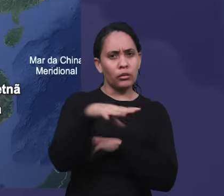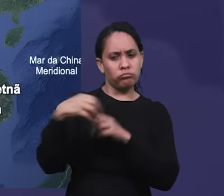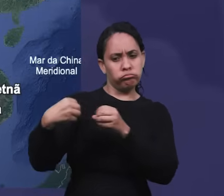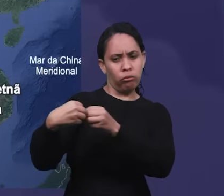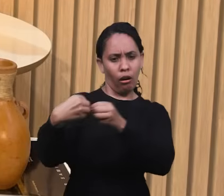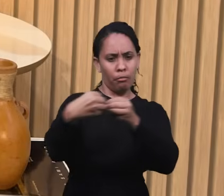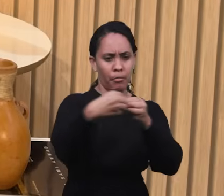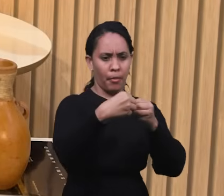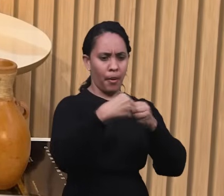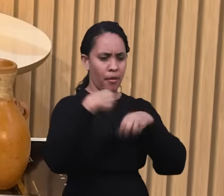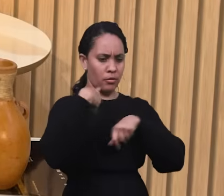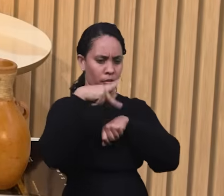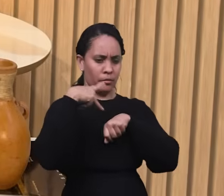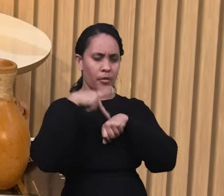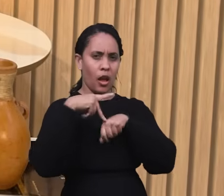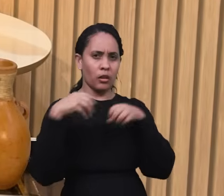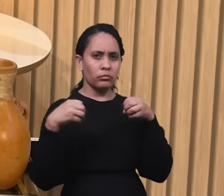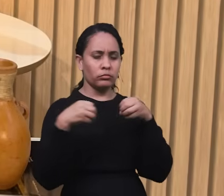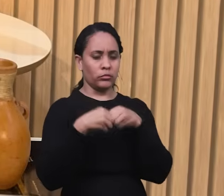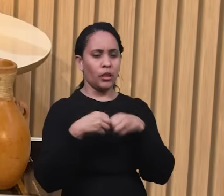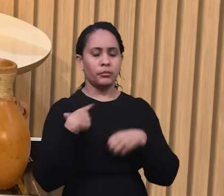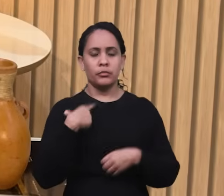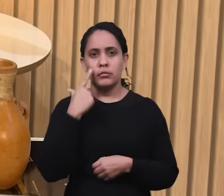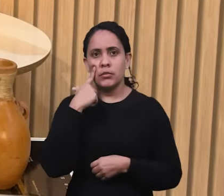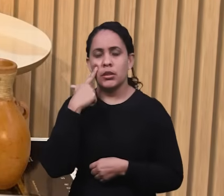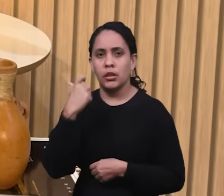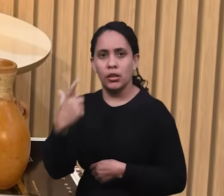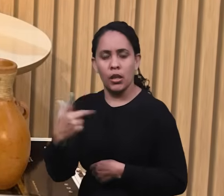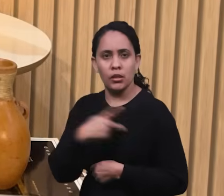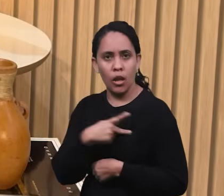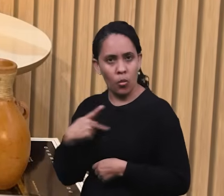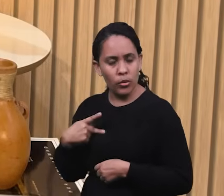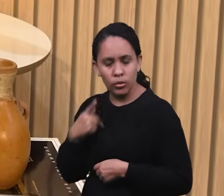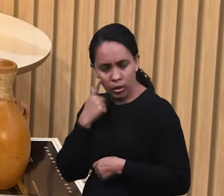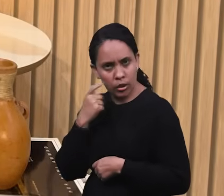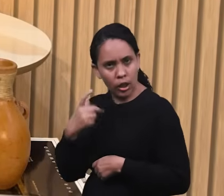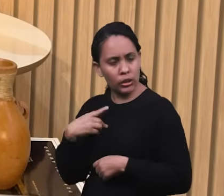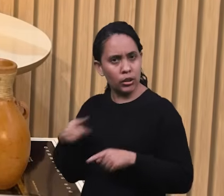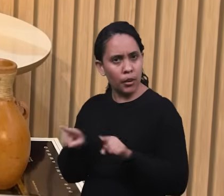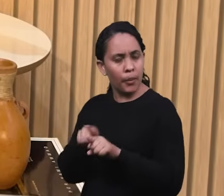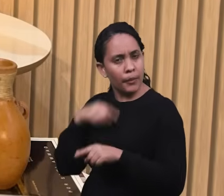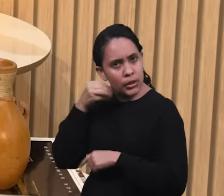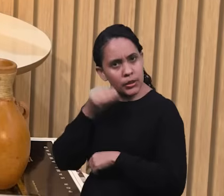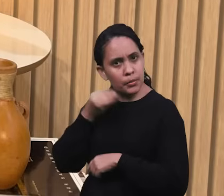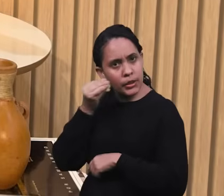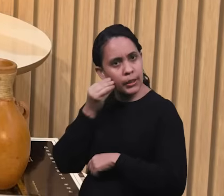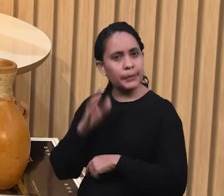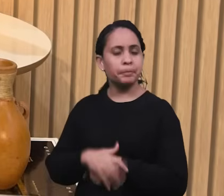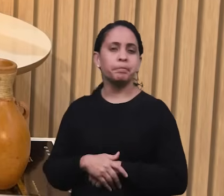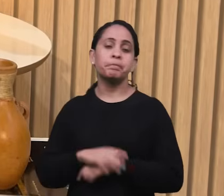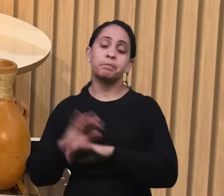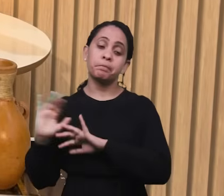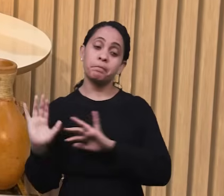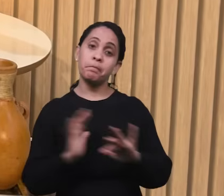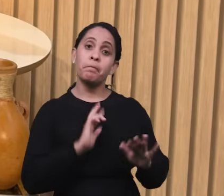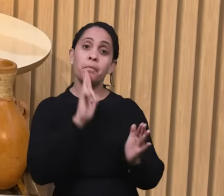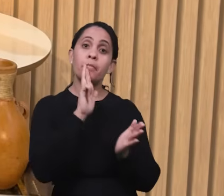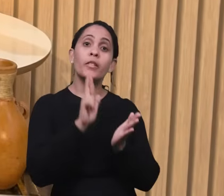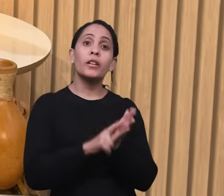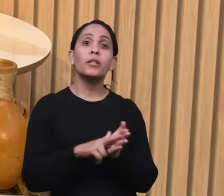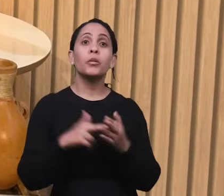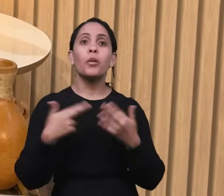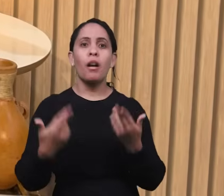pastores começaram a se interessar também por essa experiência. E resultado,